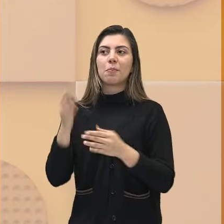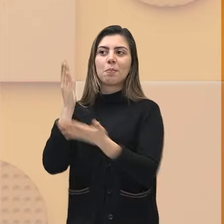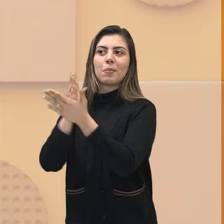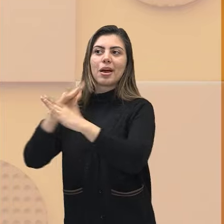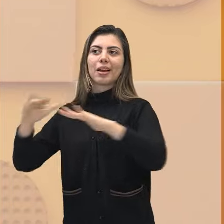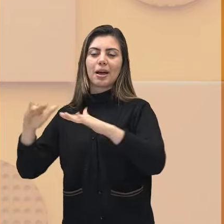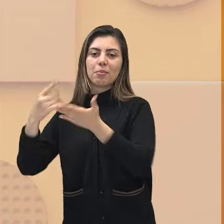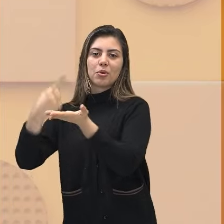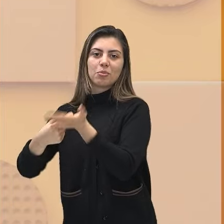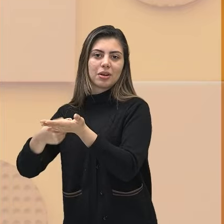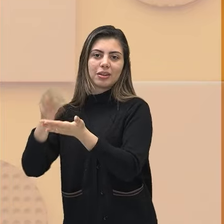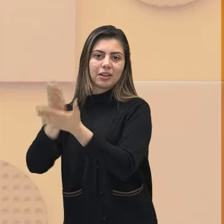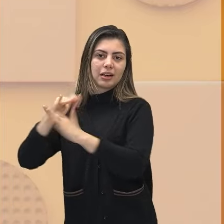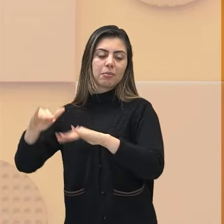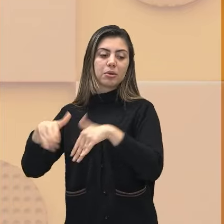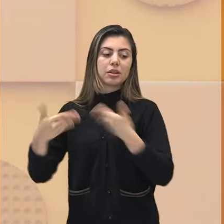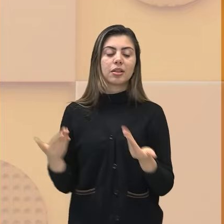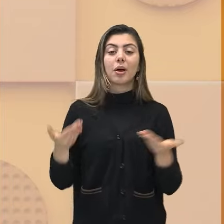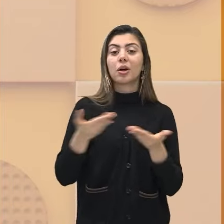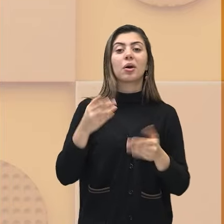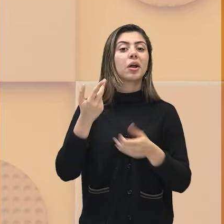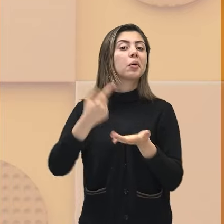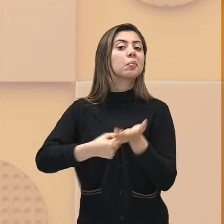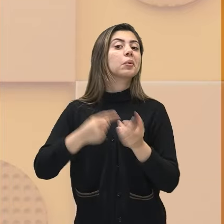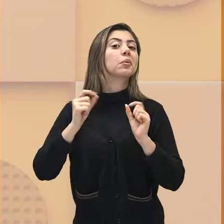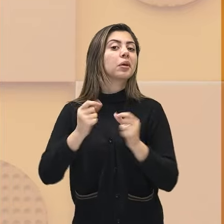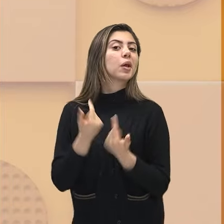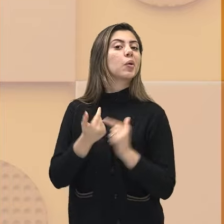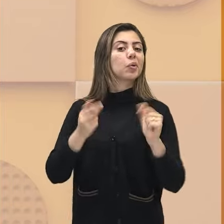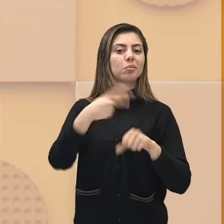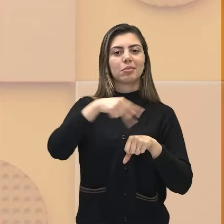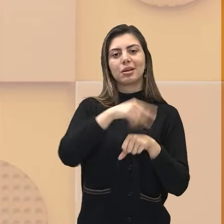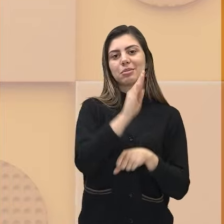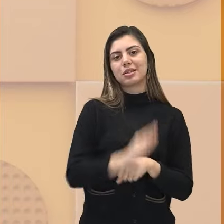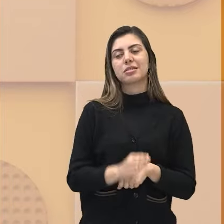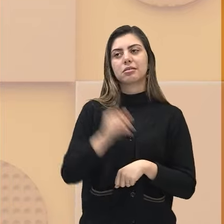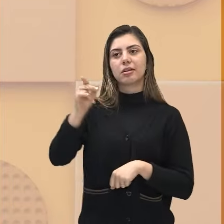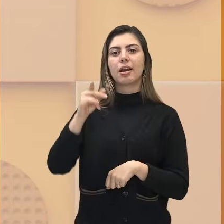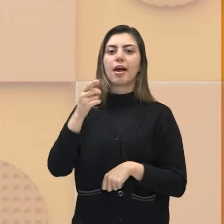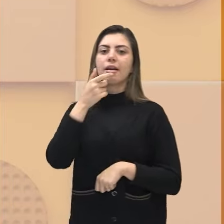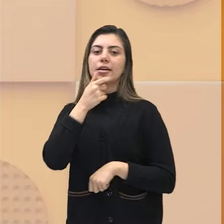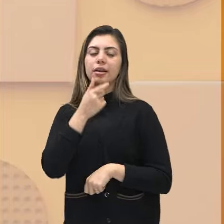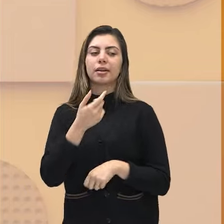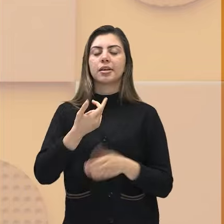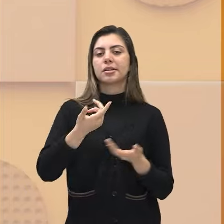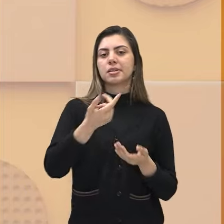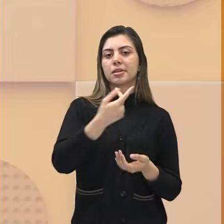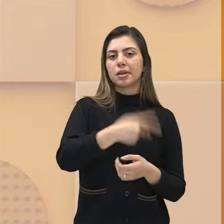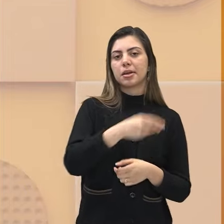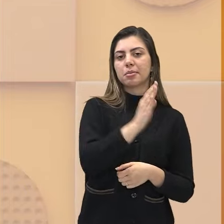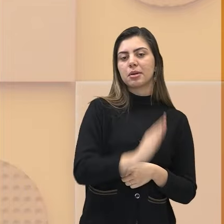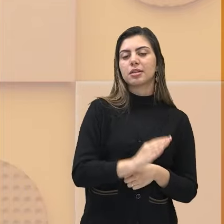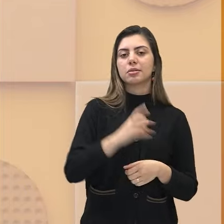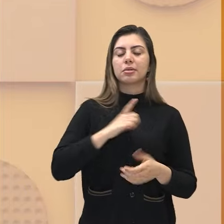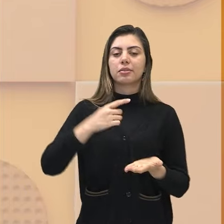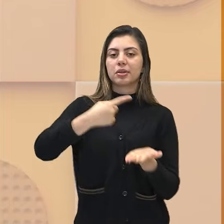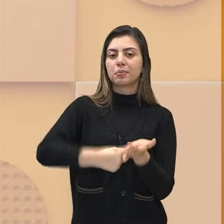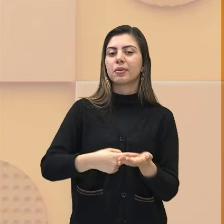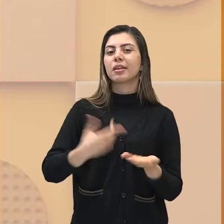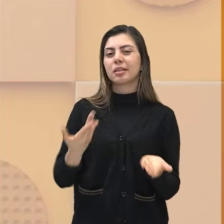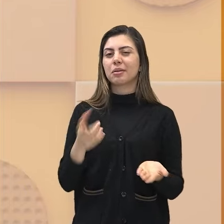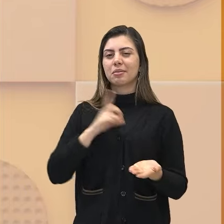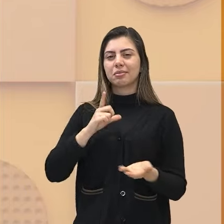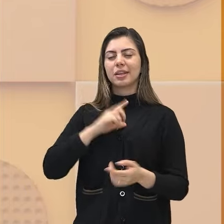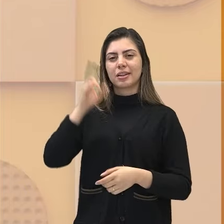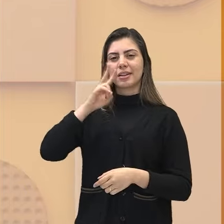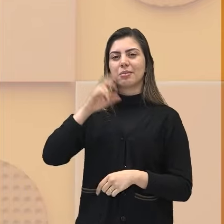esses portugueses ali dentro dessa Revolução Liberal do Porto, liberal por conta de quê? Do pensamento iluminista, o liberalismo que surgiu com